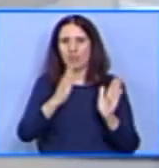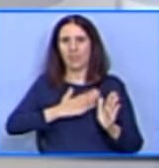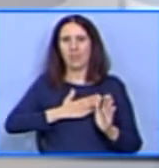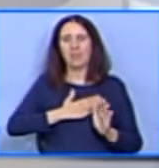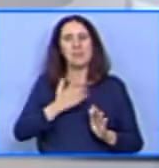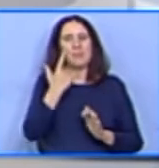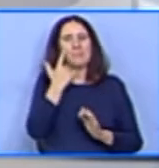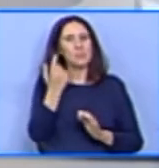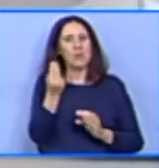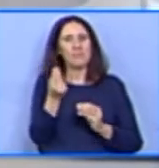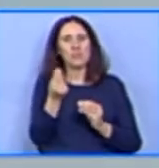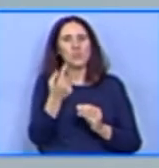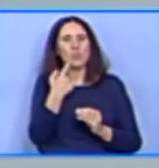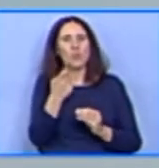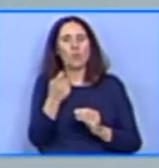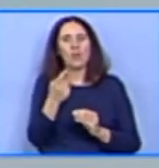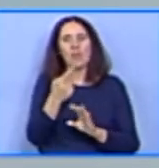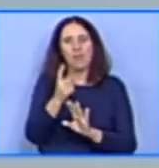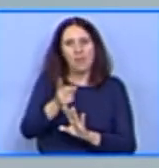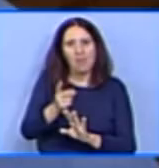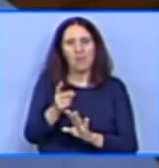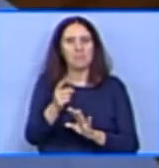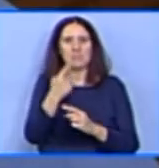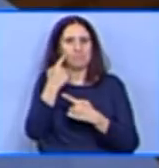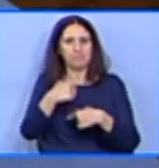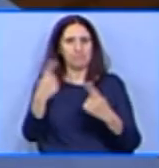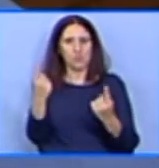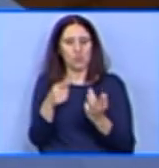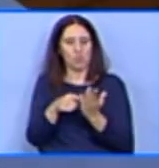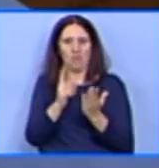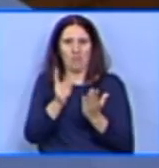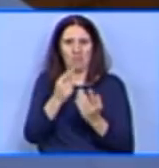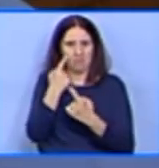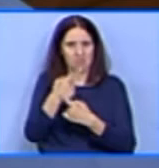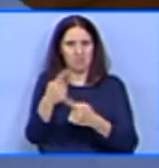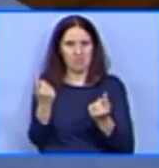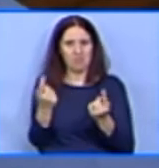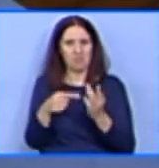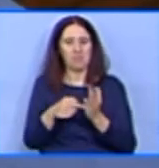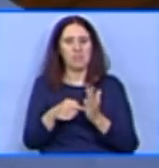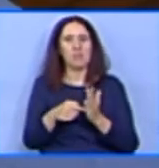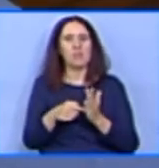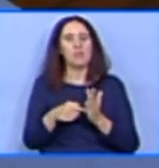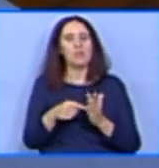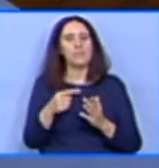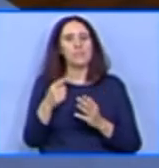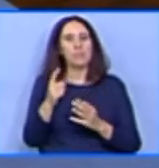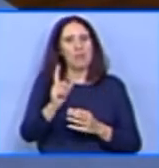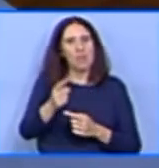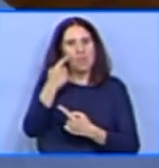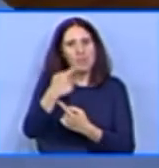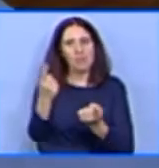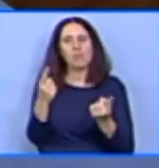formulação tipicamente retórica. Claro. É uma formação tipicamente retórica, daquela retórica,